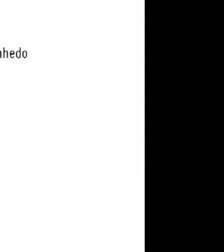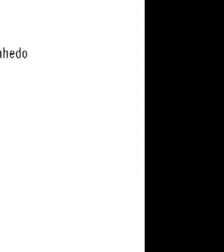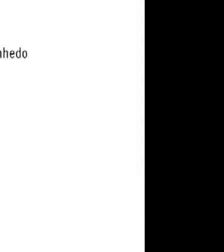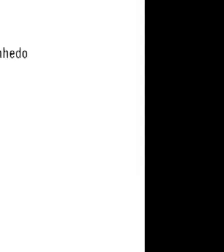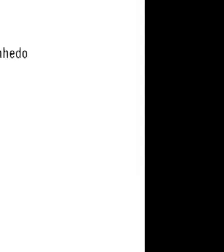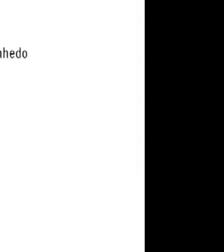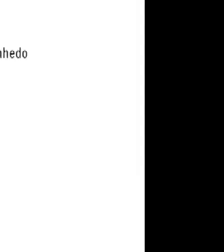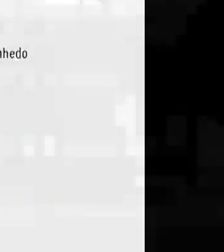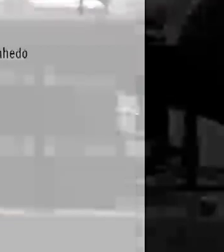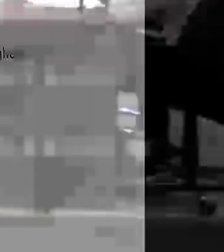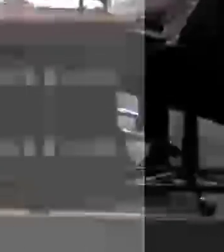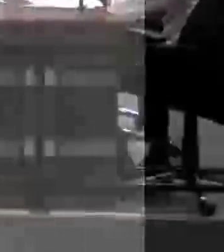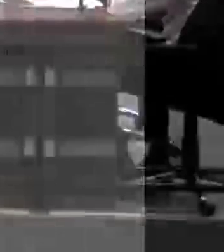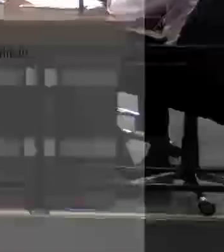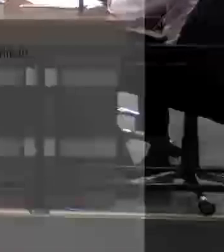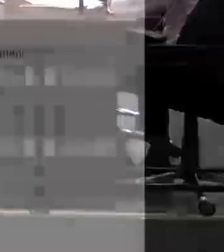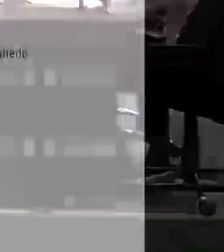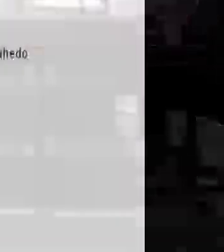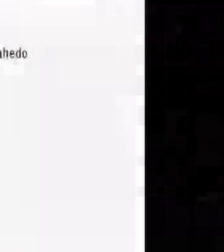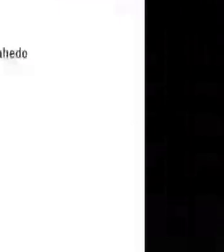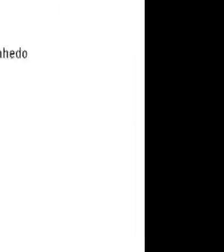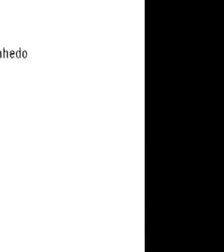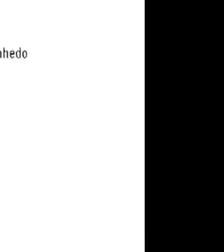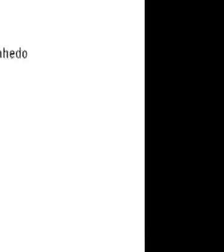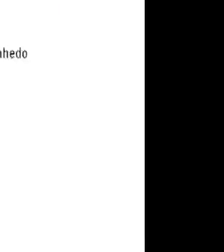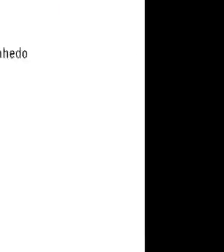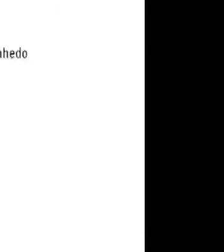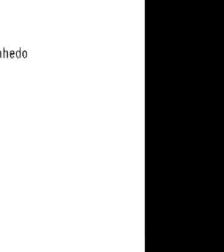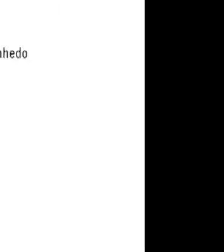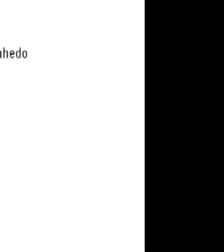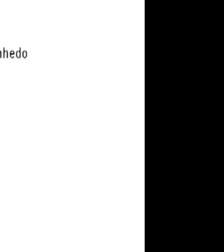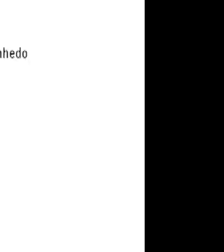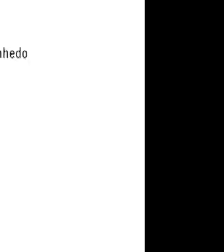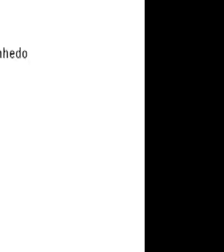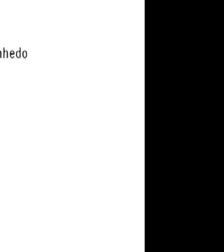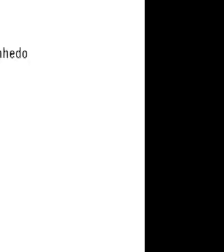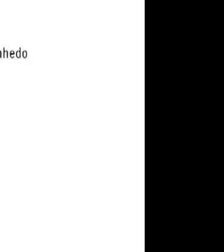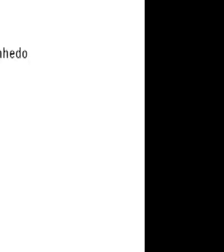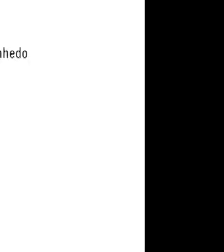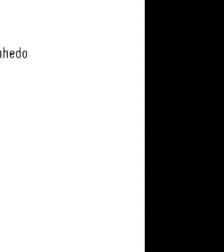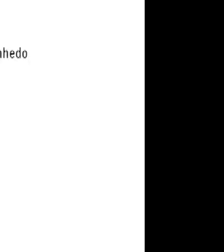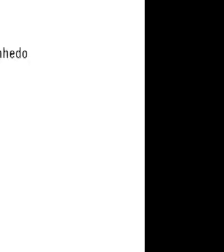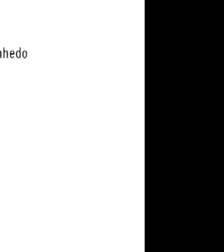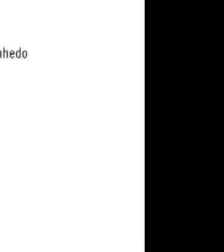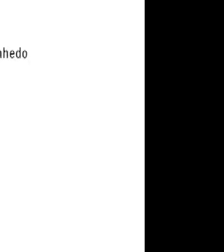Terminadas as matérias constantes no expediente, de acordo com o artigo 97 do Regimento Interno, damos início à fase da